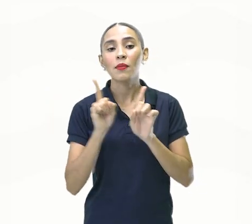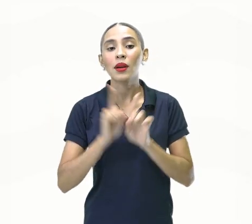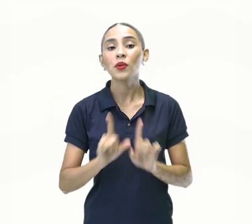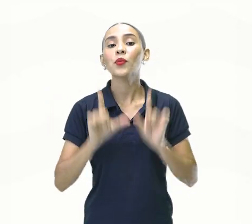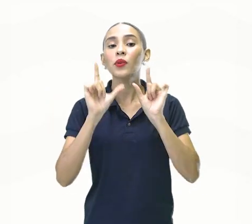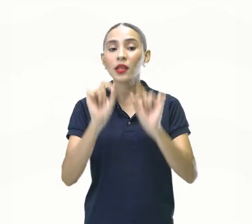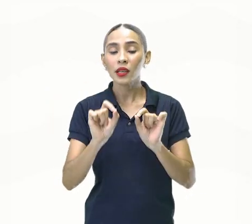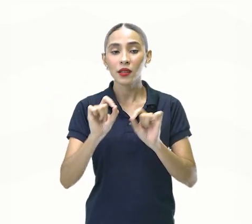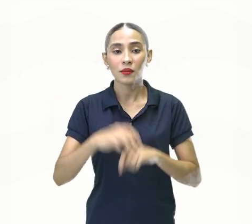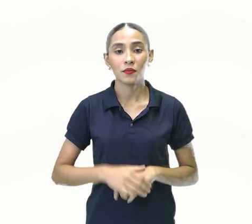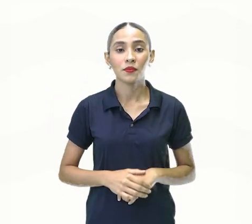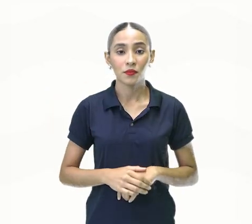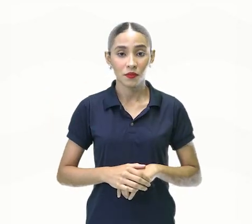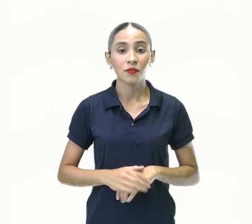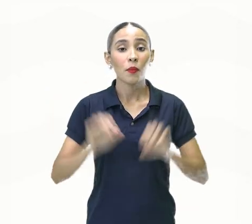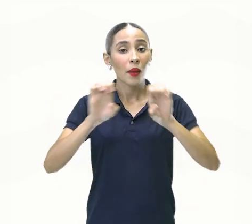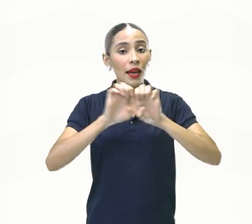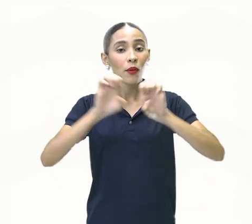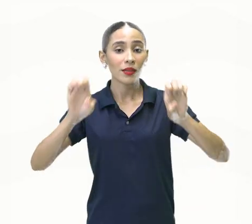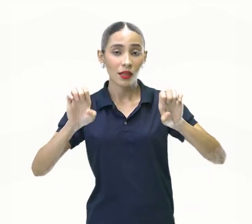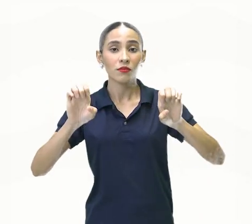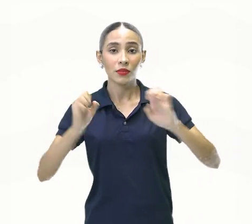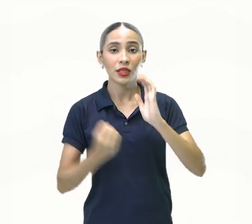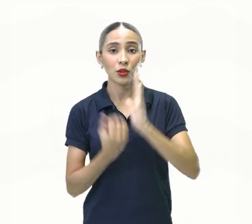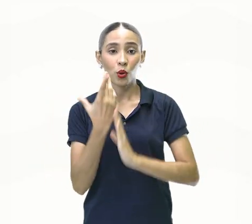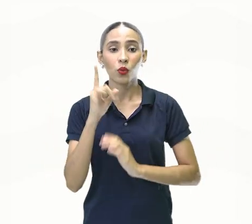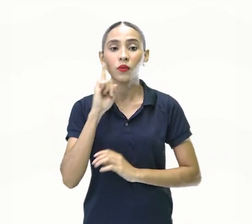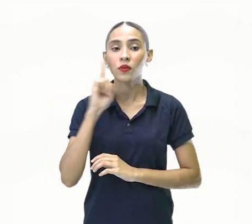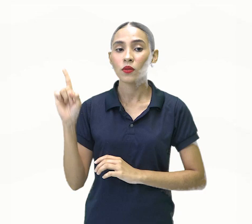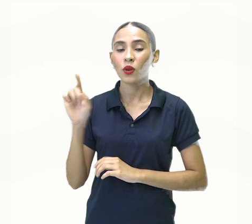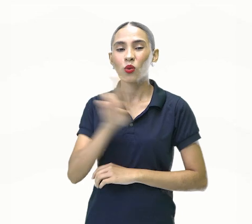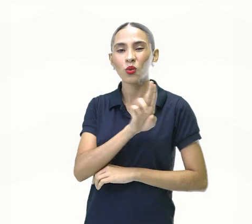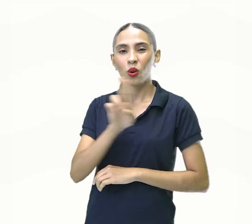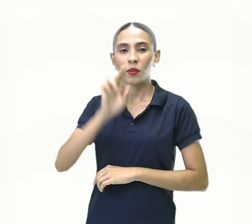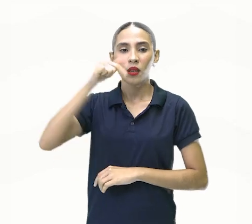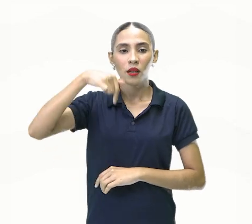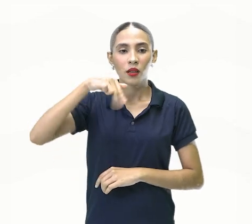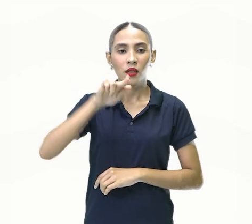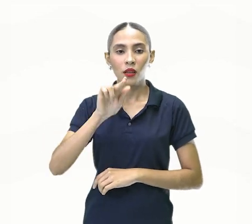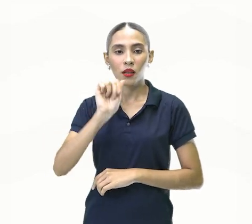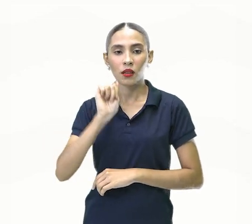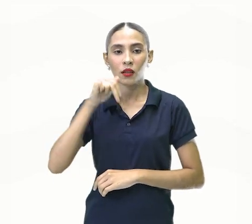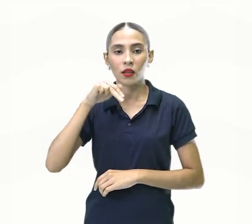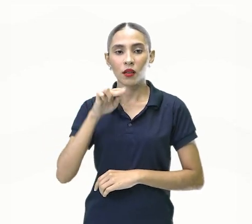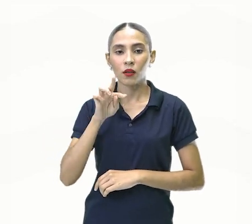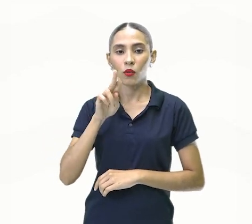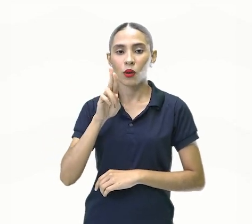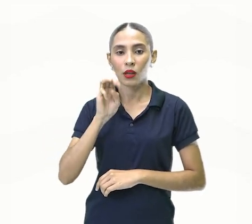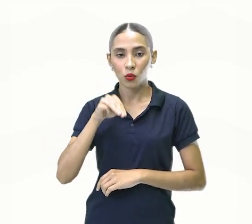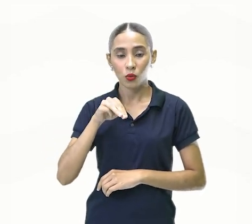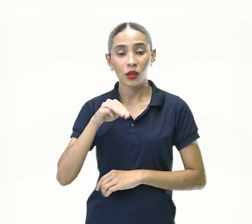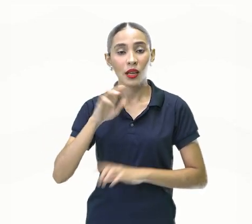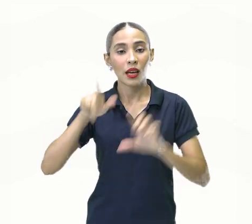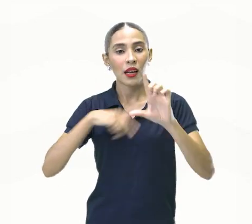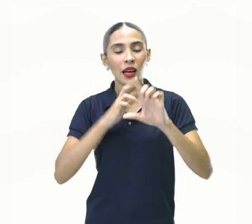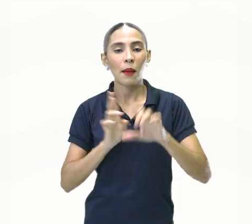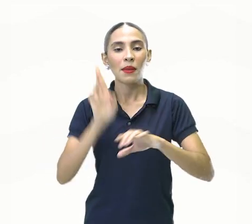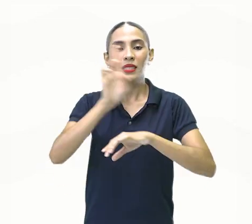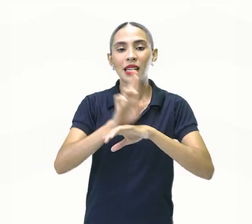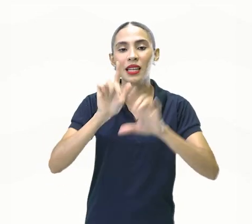surgiu uma equação que é chamado de o quanta, representada aí pela letra E, de